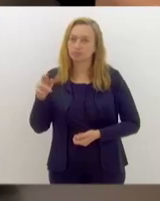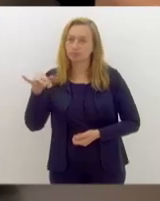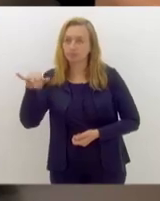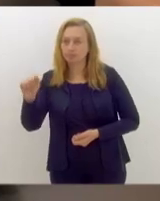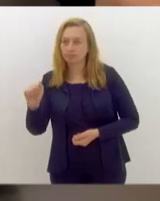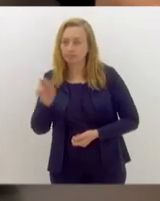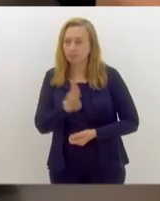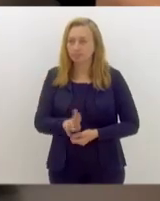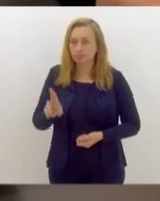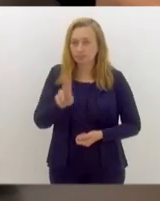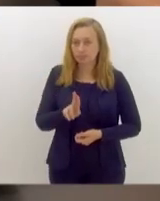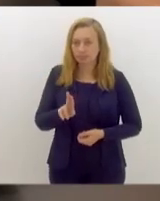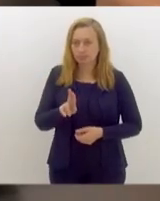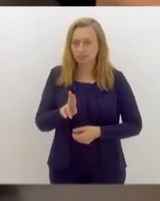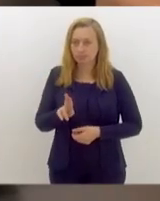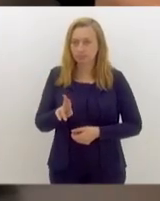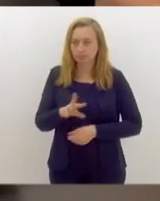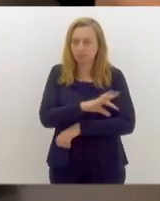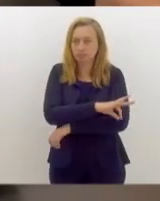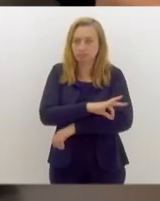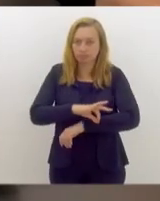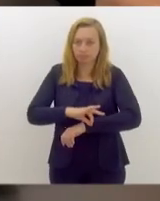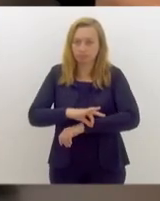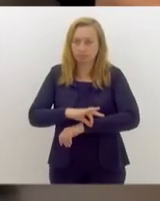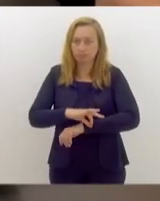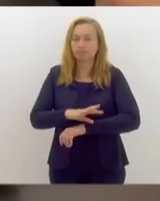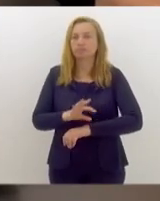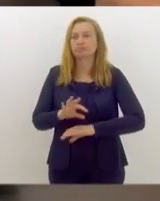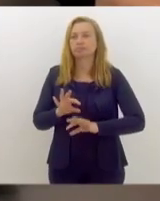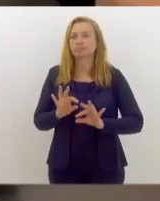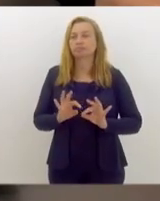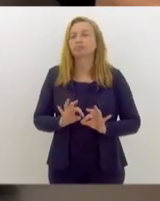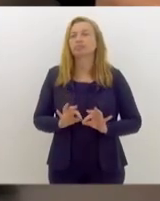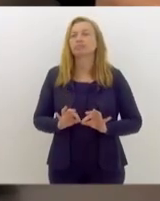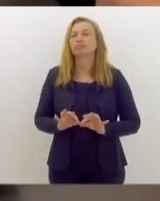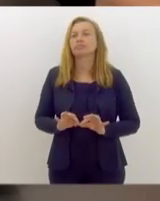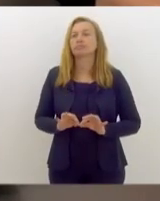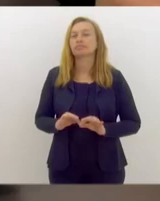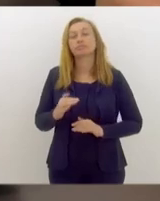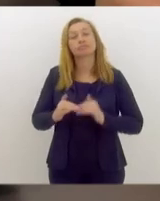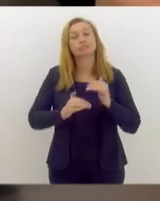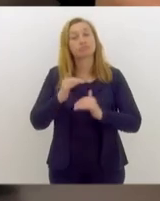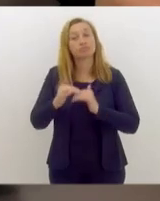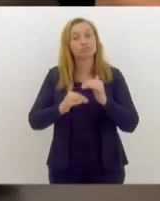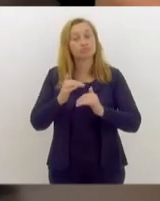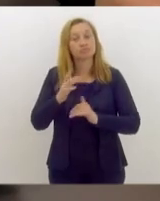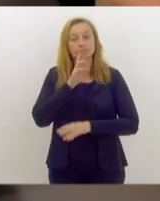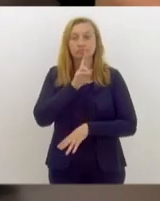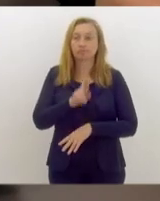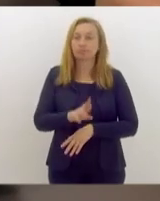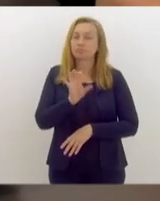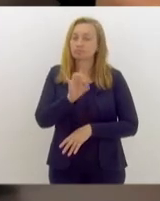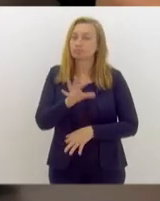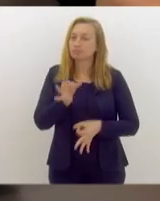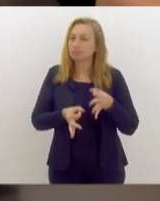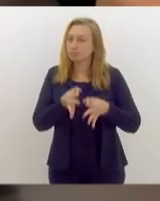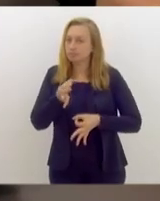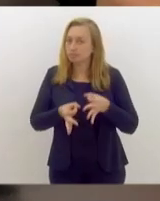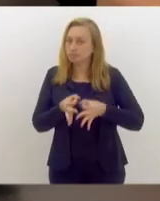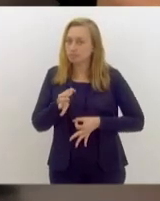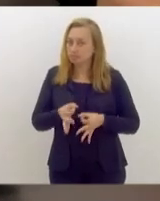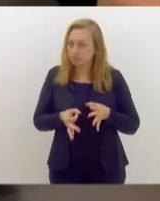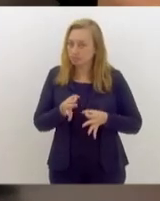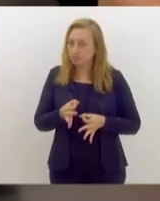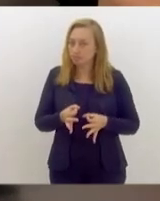Usar essa régua para medir desempenho e resultado, ela só é justa e só garante